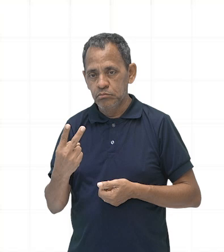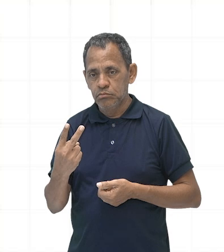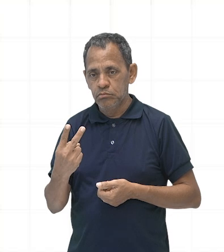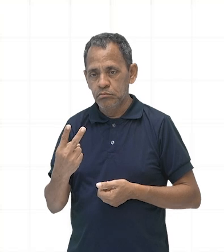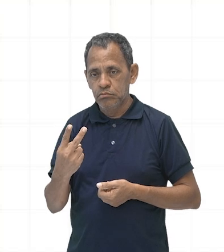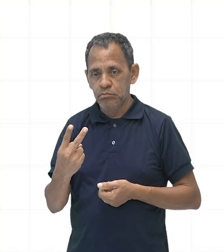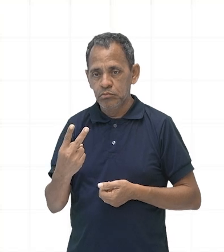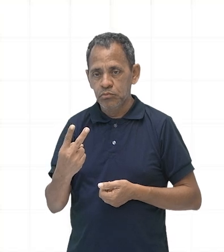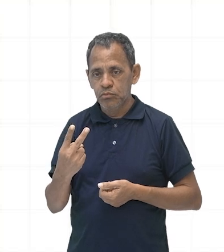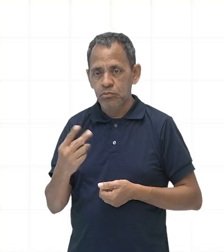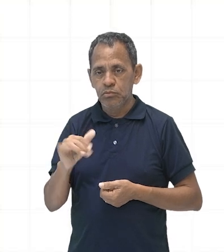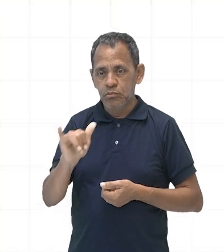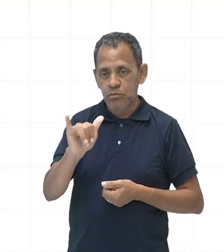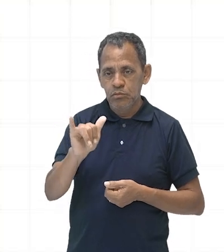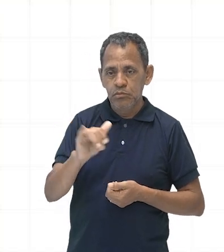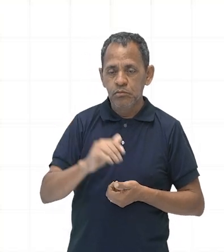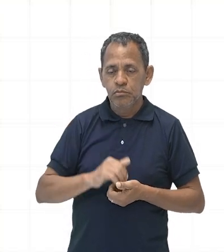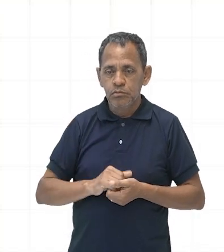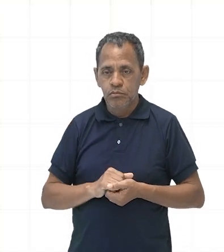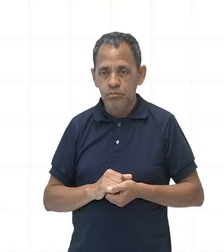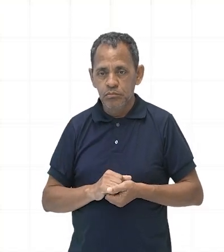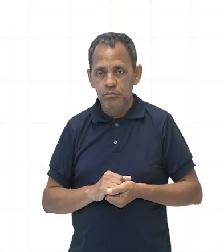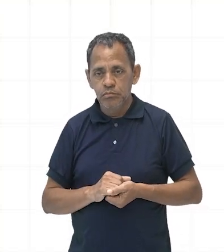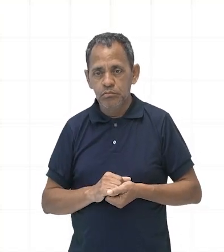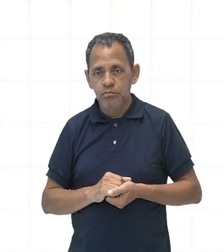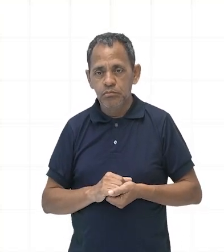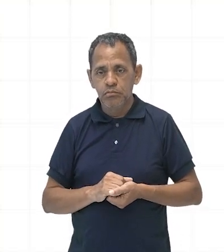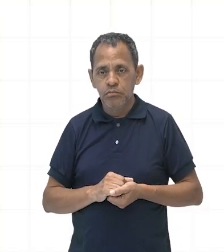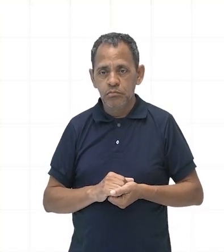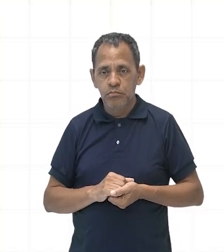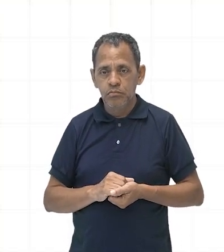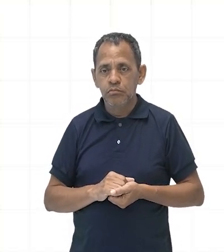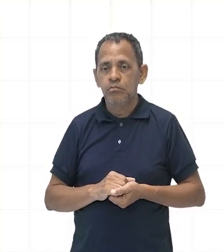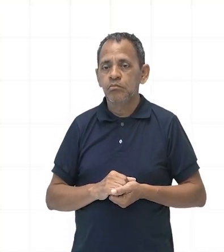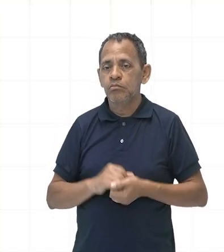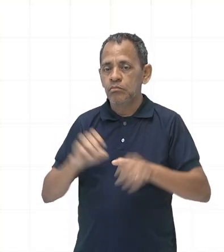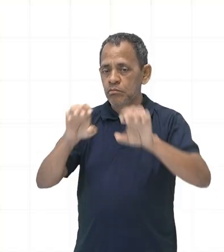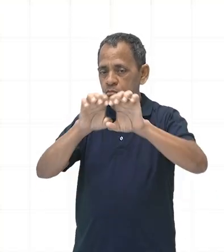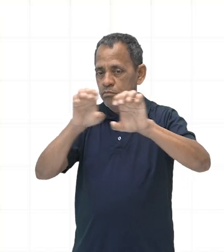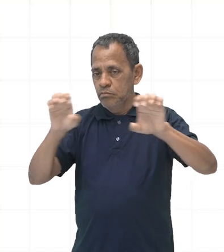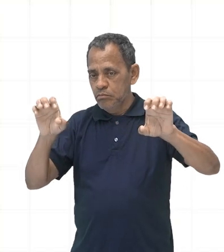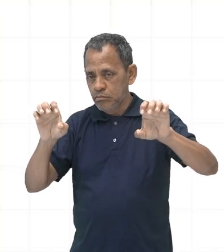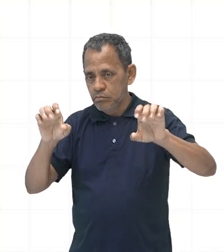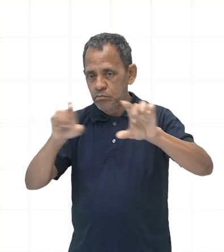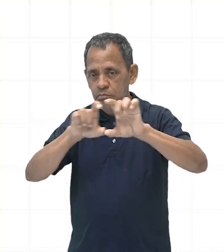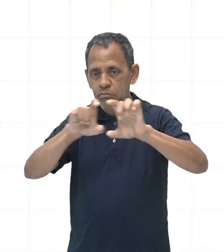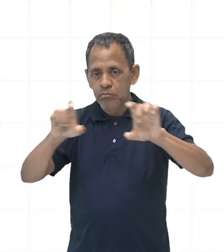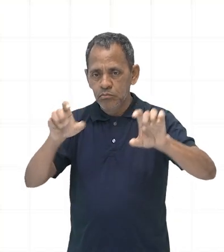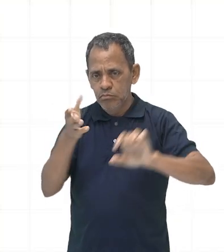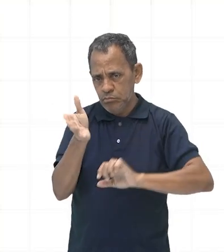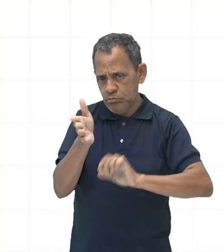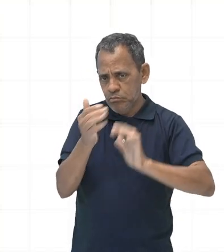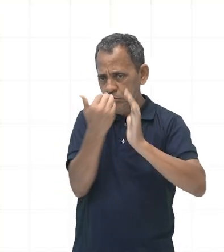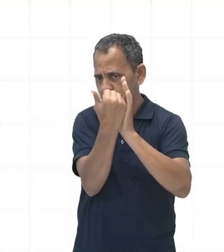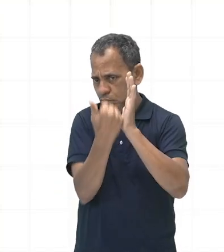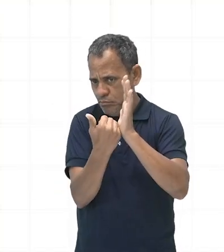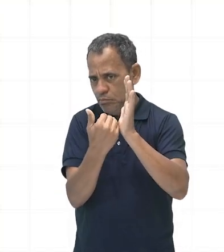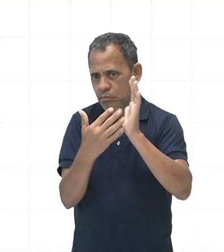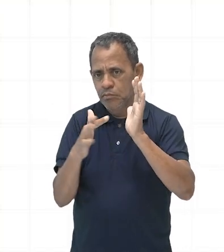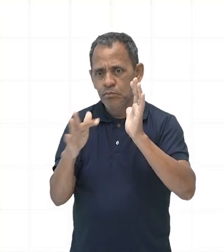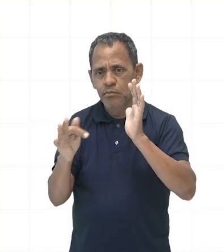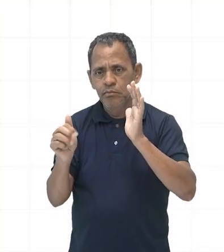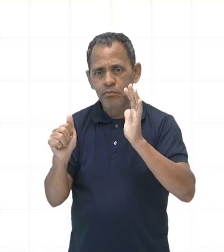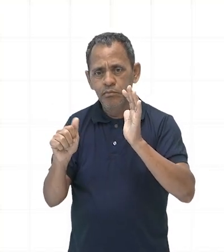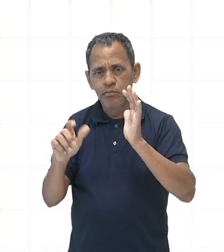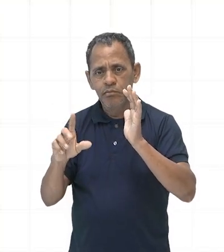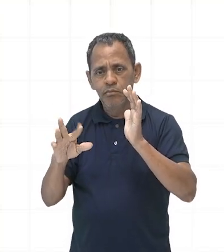o segundo, 2y. Então, essa aqui é a forma fatorada dessa expressão. Tudo